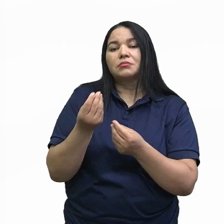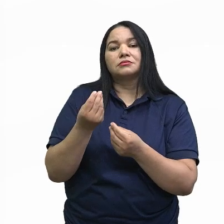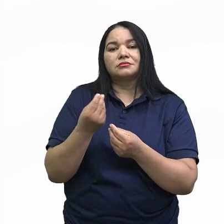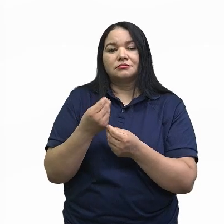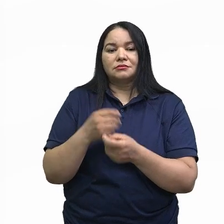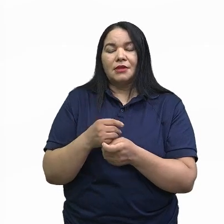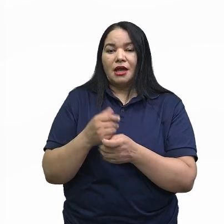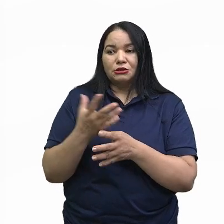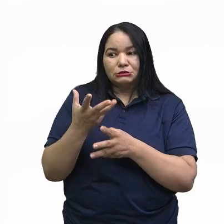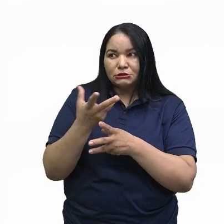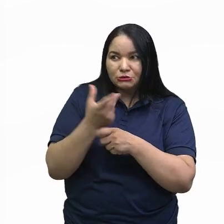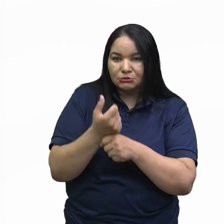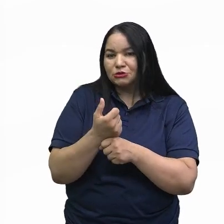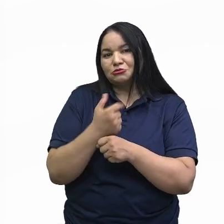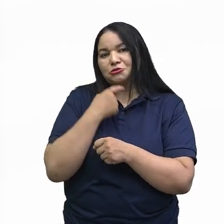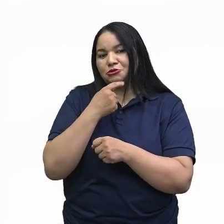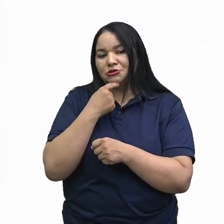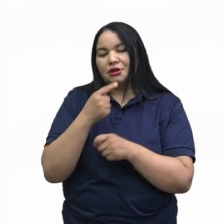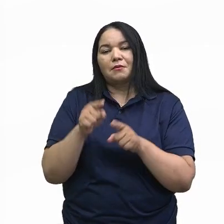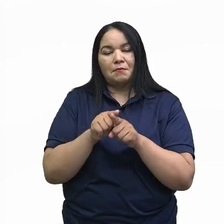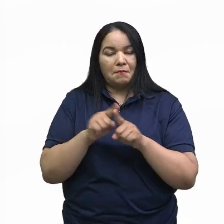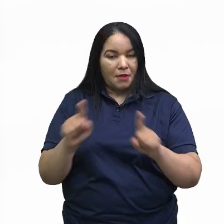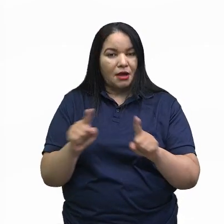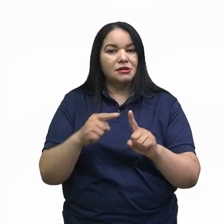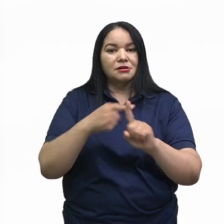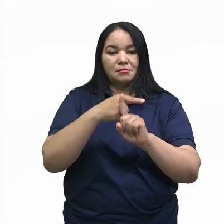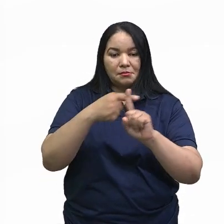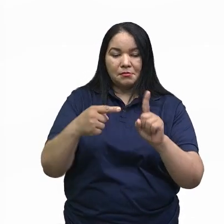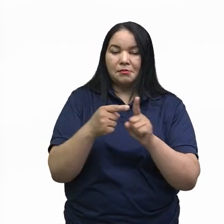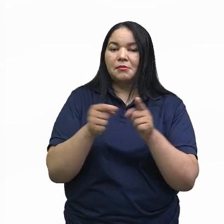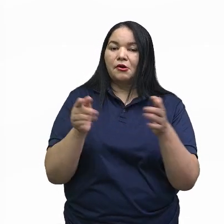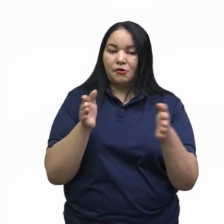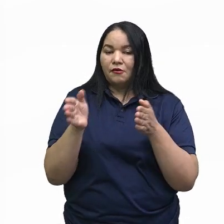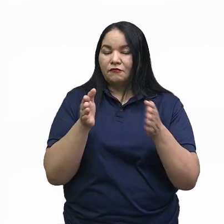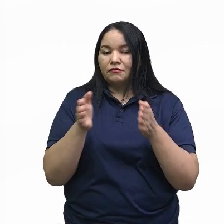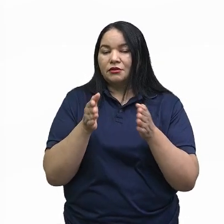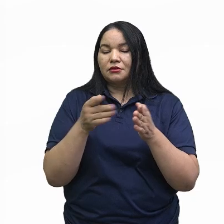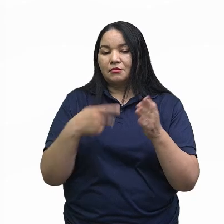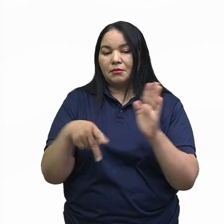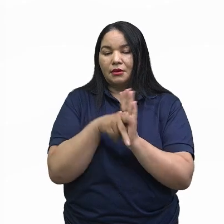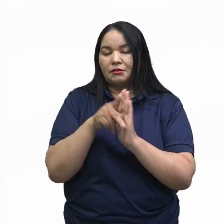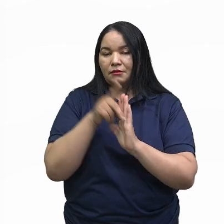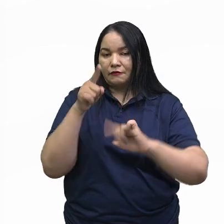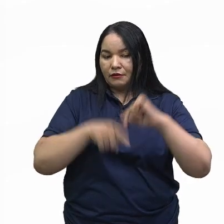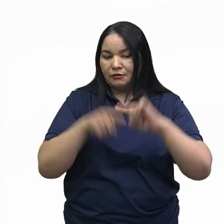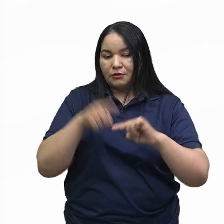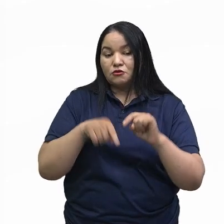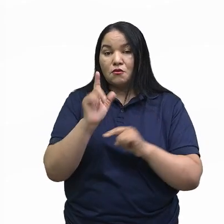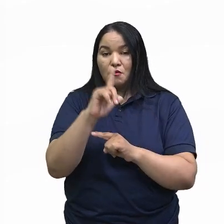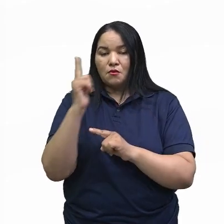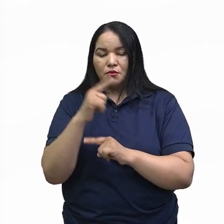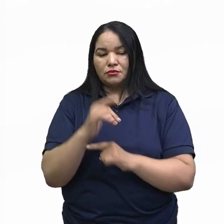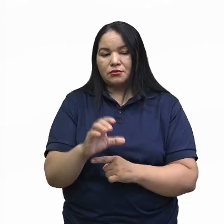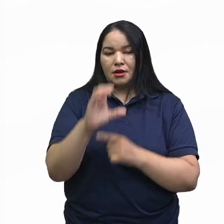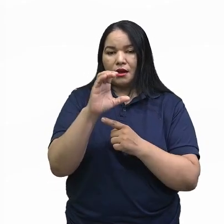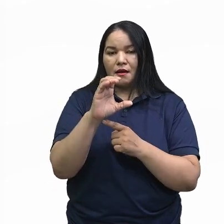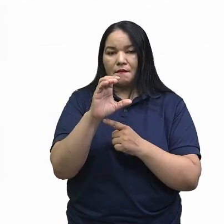nem estimar, mas é o tempo de meia-vida desse elemento, né? Carbono, mesma coisa,